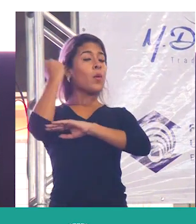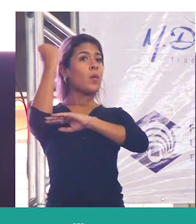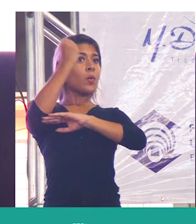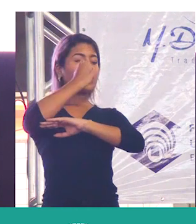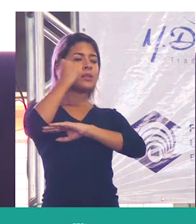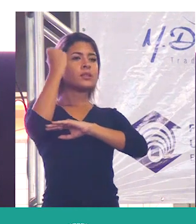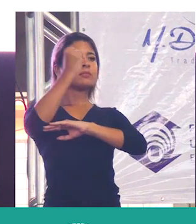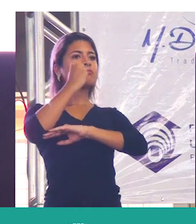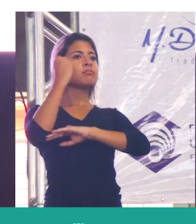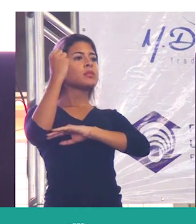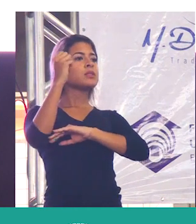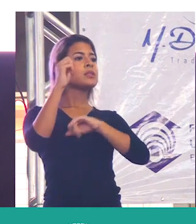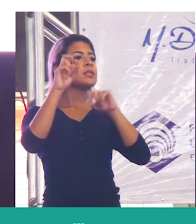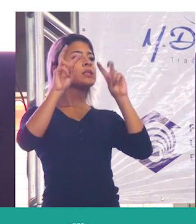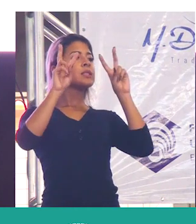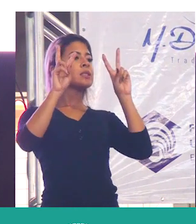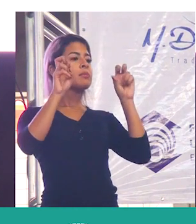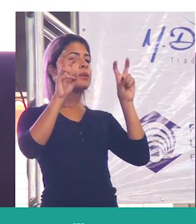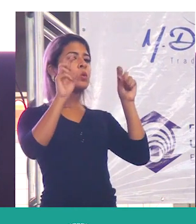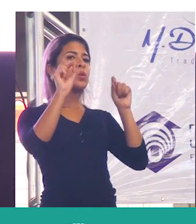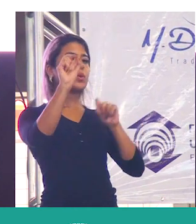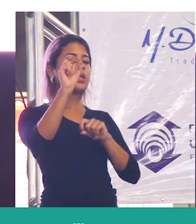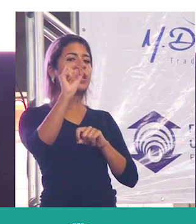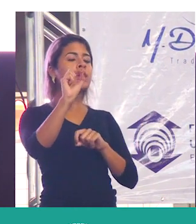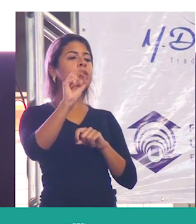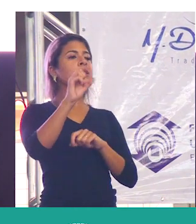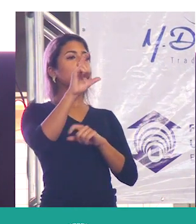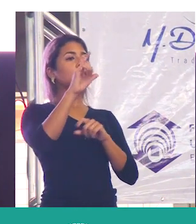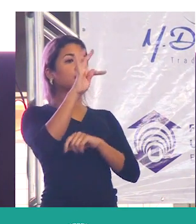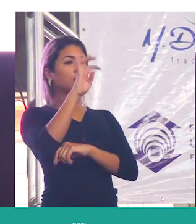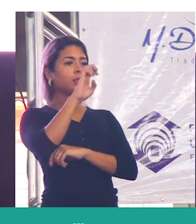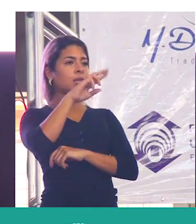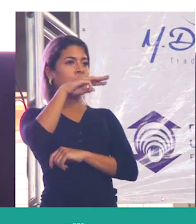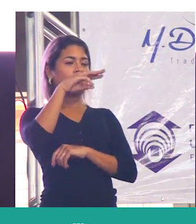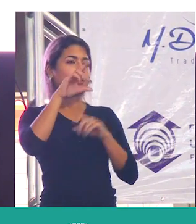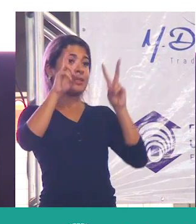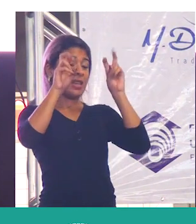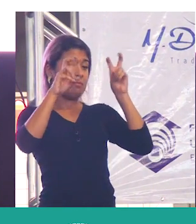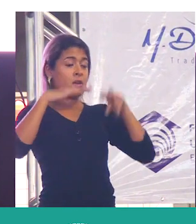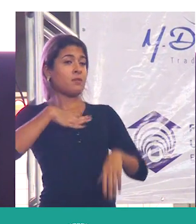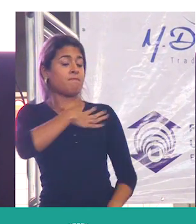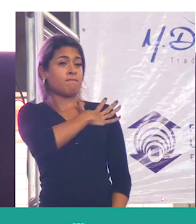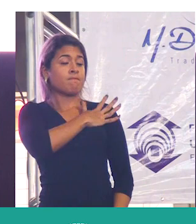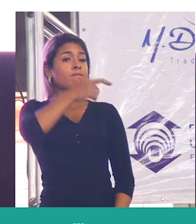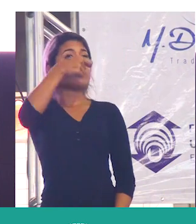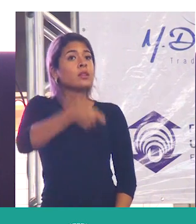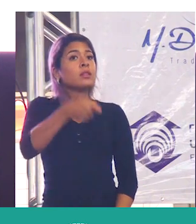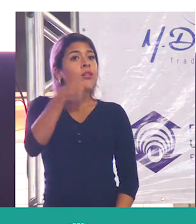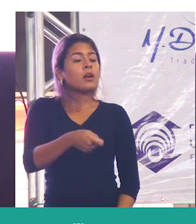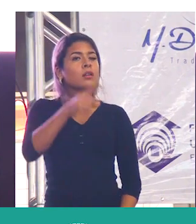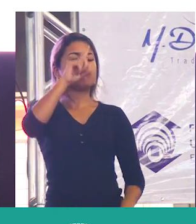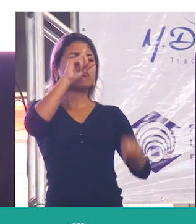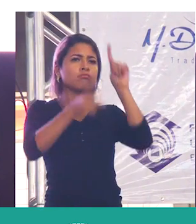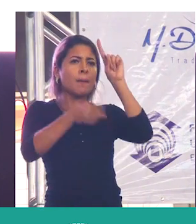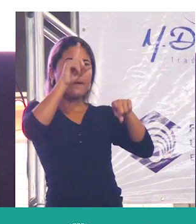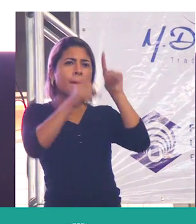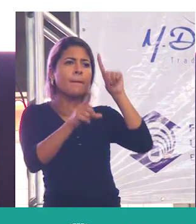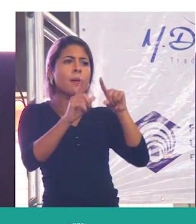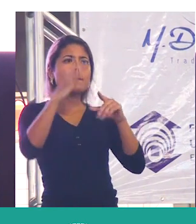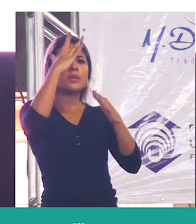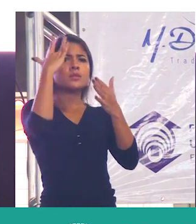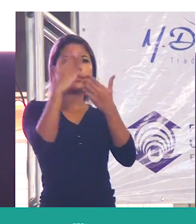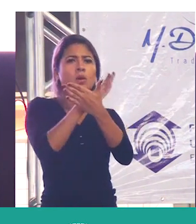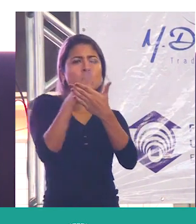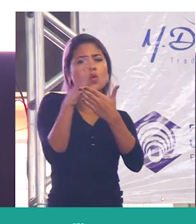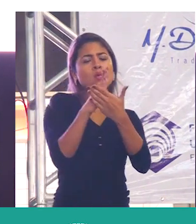da terminologia do capítulo. Regime militar. Algumas pessoas escrevem, alguns